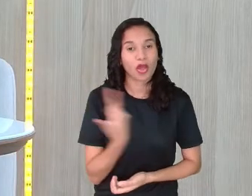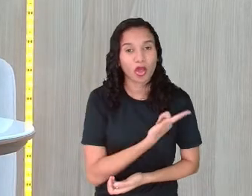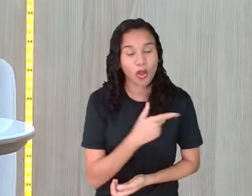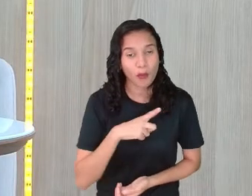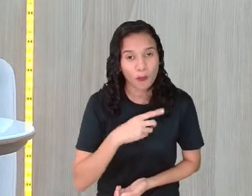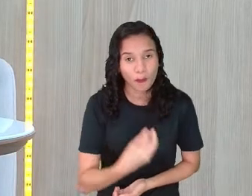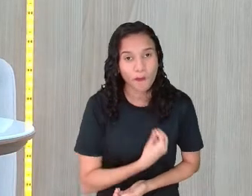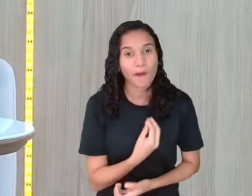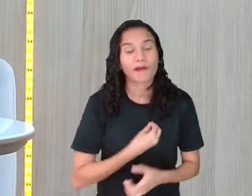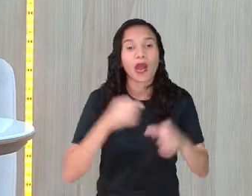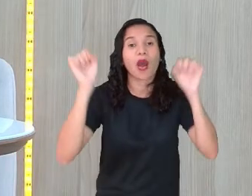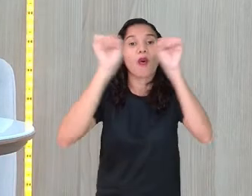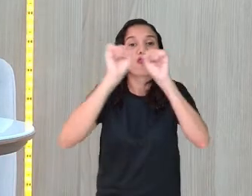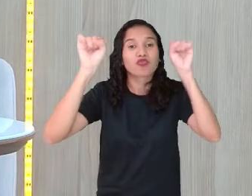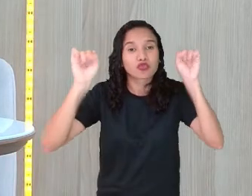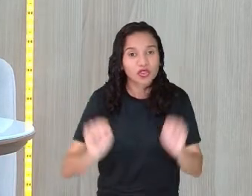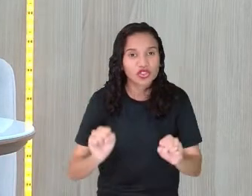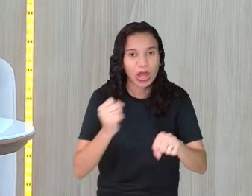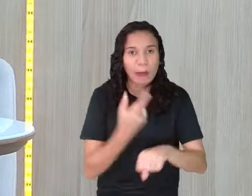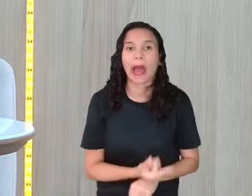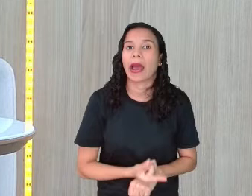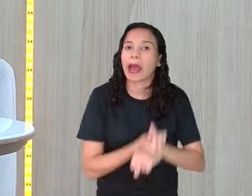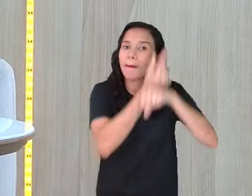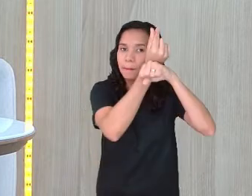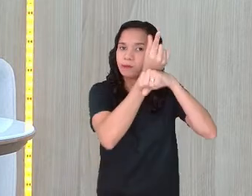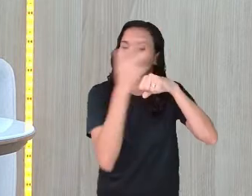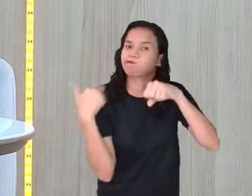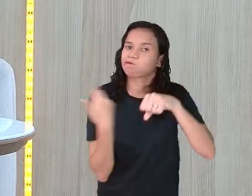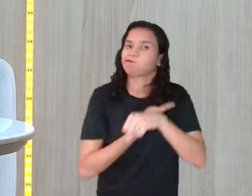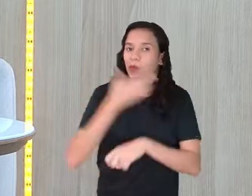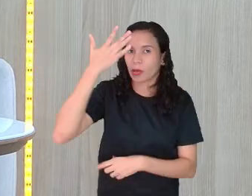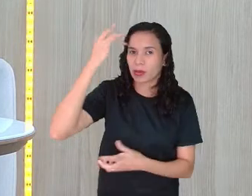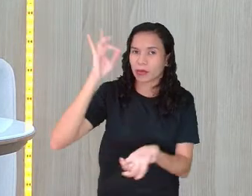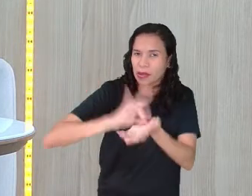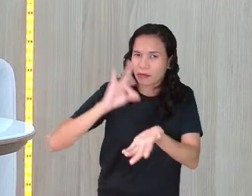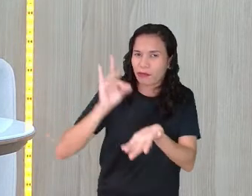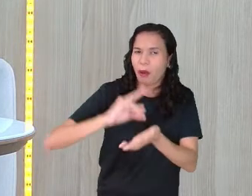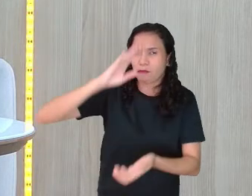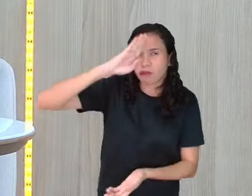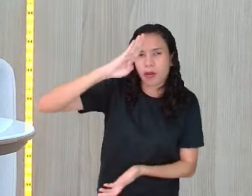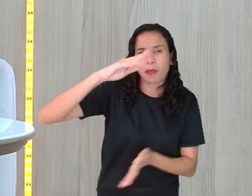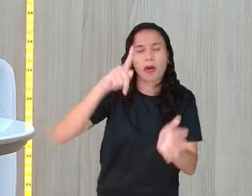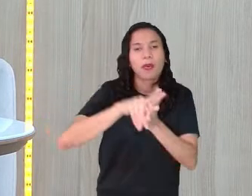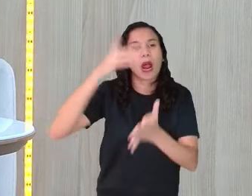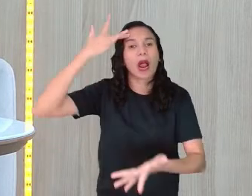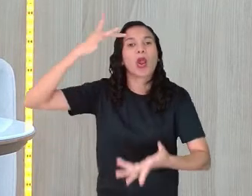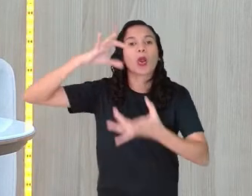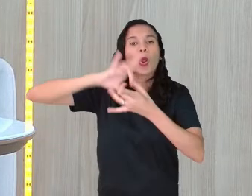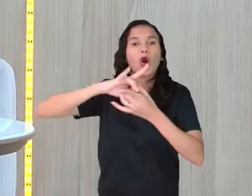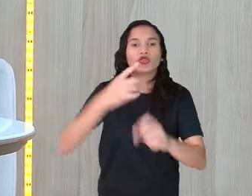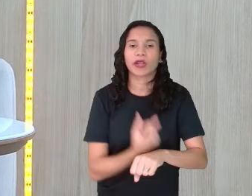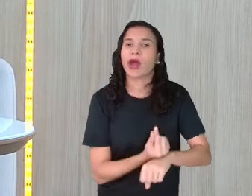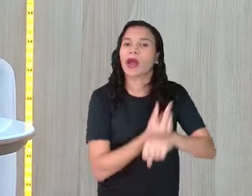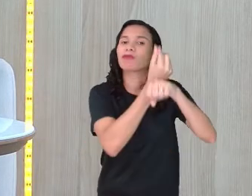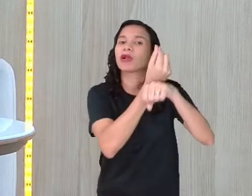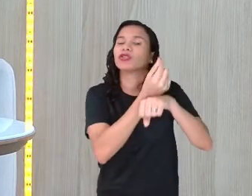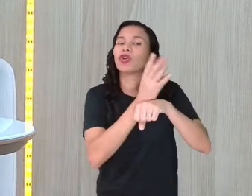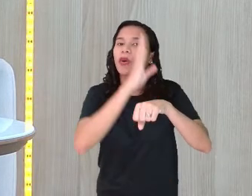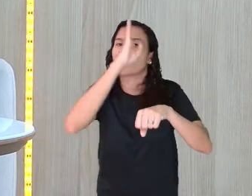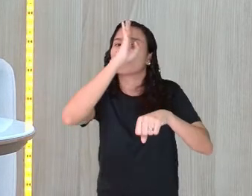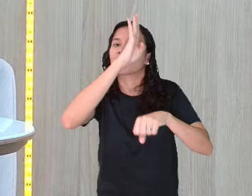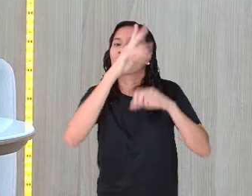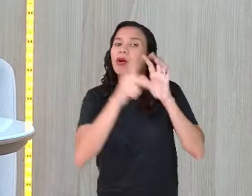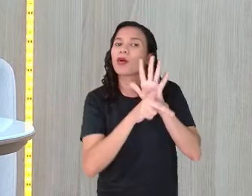vive dentro de um sistema aí capitalista, né? E a gente sabe que uma das premissas, né, a lógica capitalista, ela vem